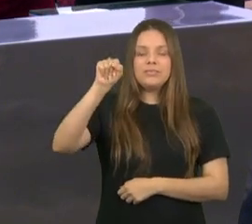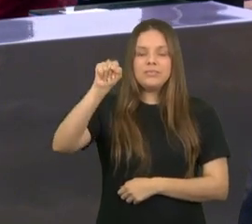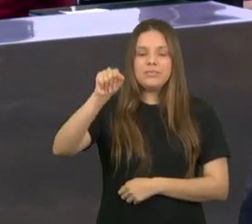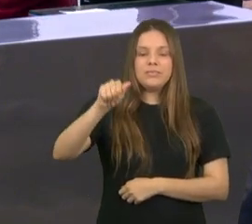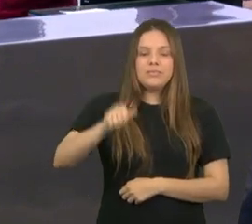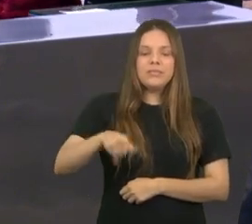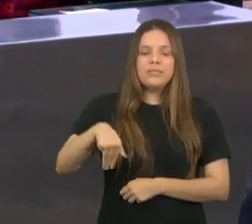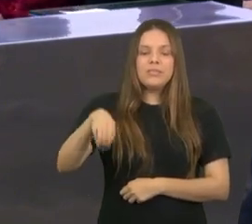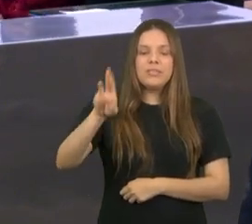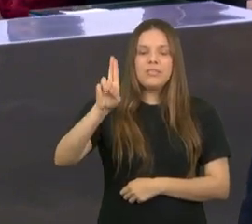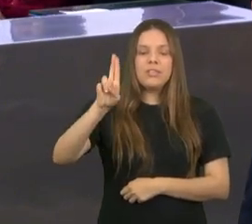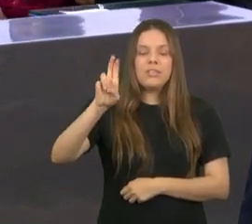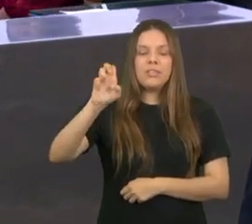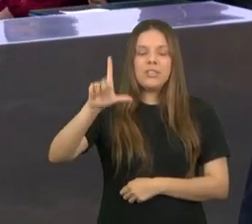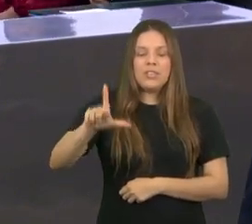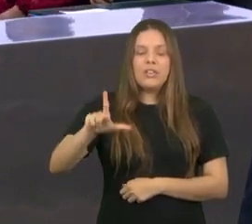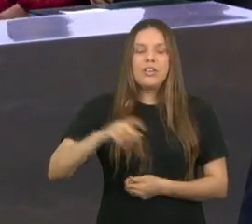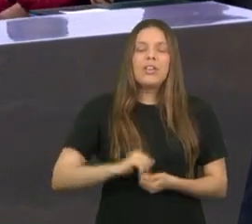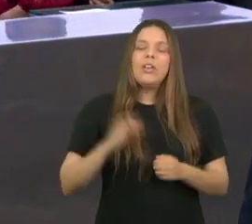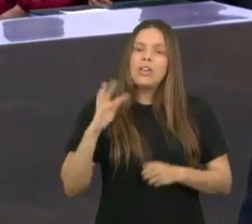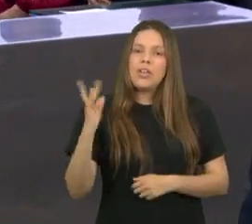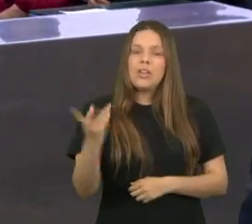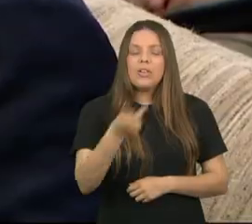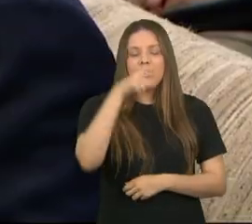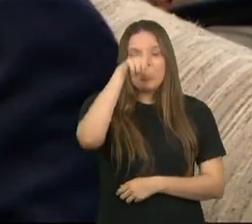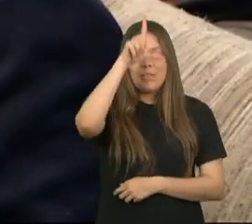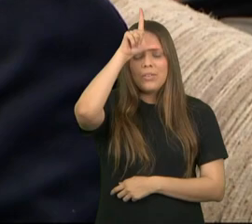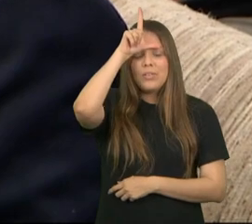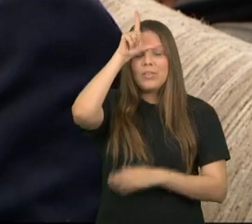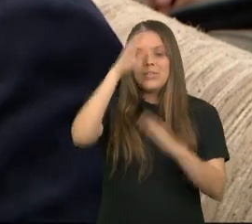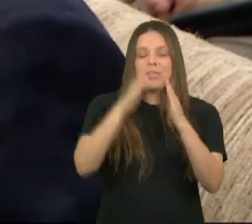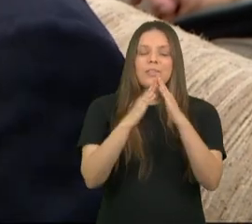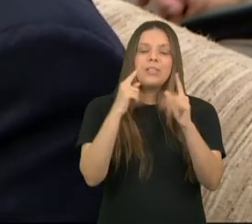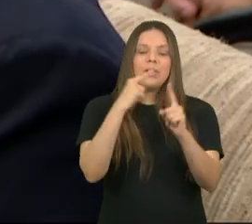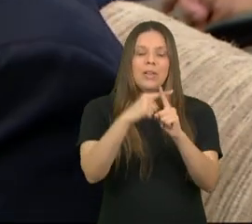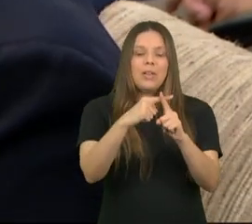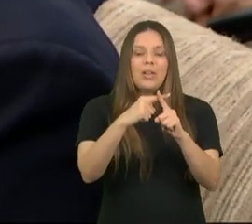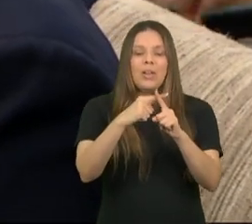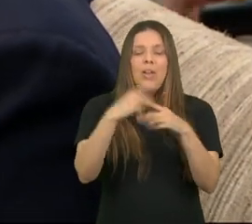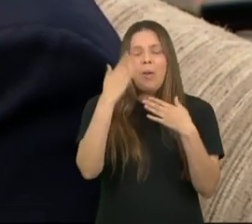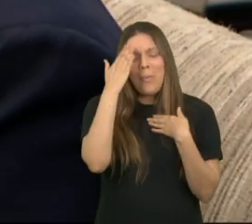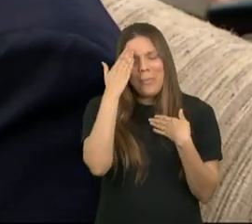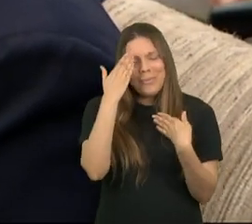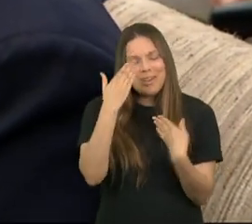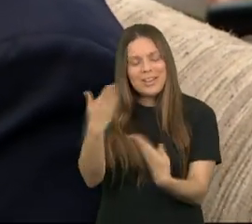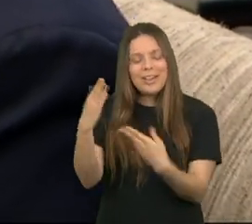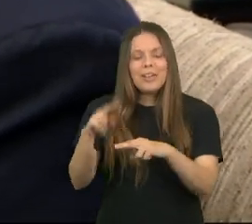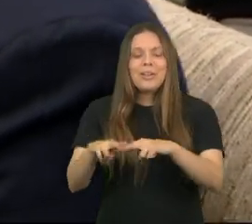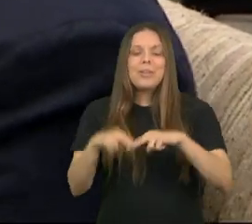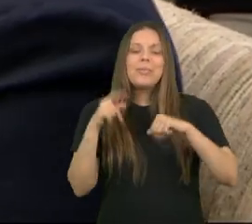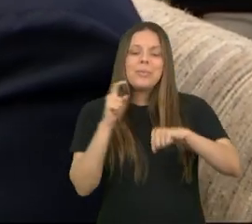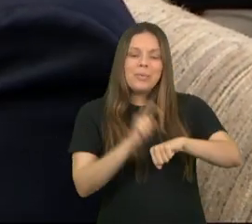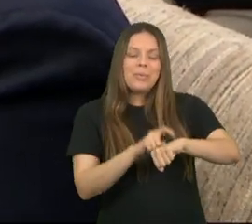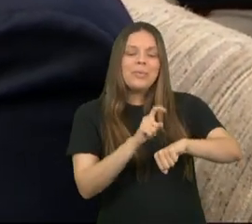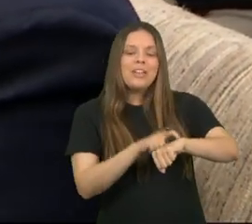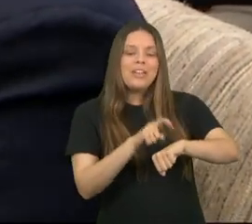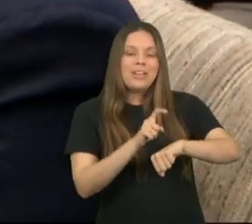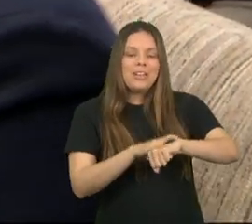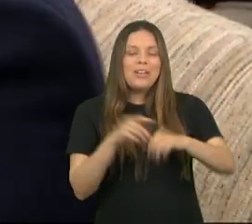demais diretores, não vou citar o nome para não ser injusto. Obrigado por esse momento. O senhor aqui está aqui, ó, do